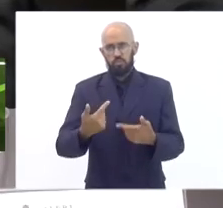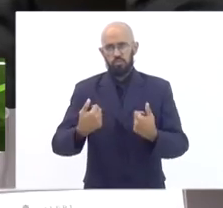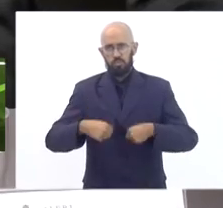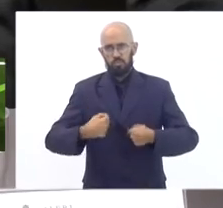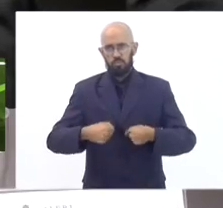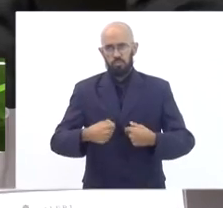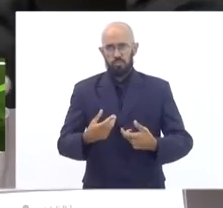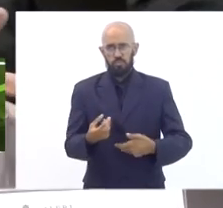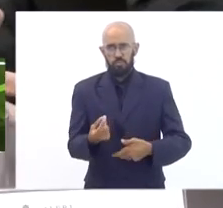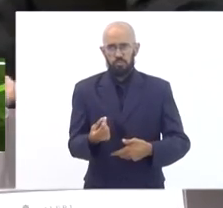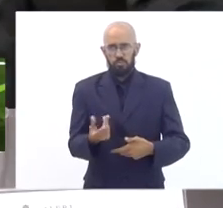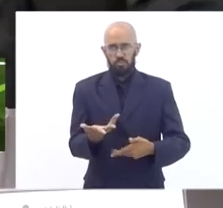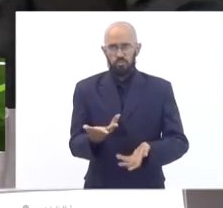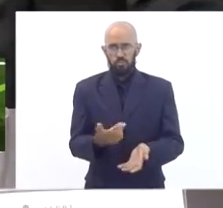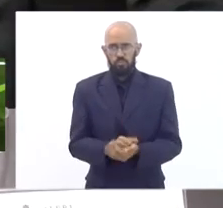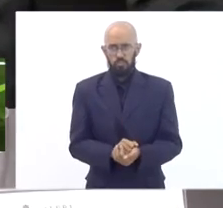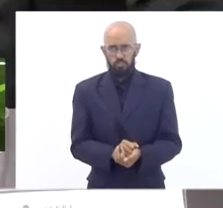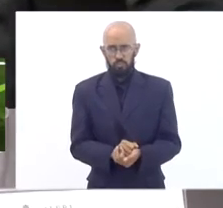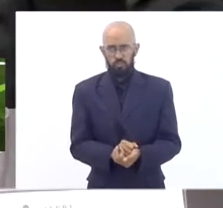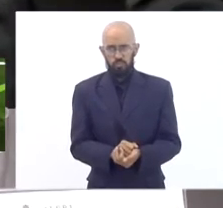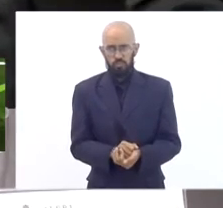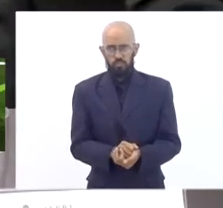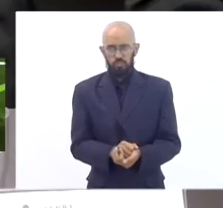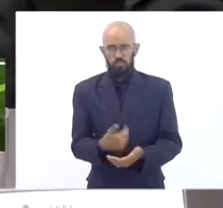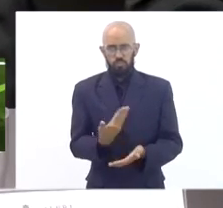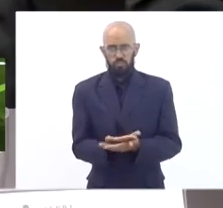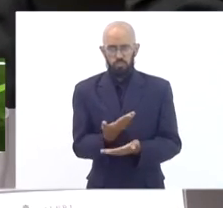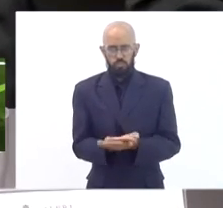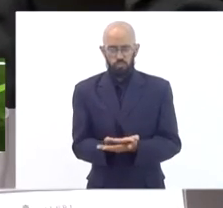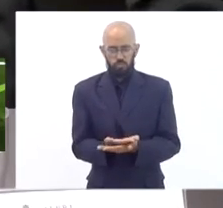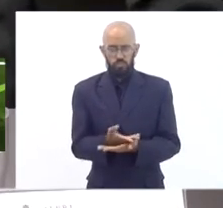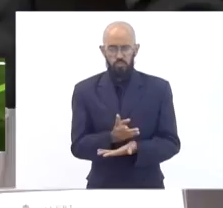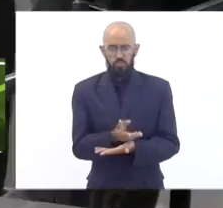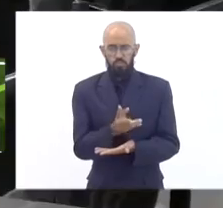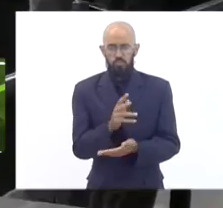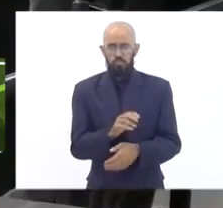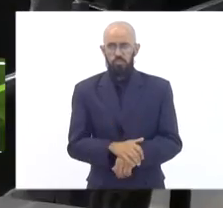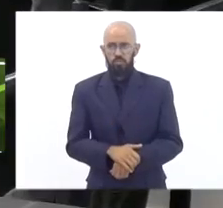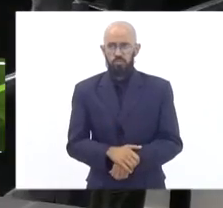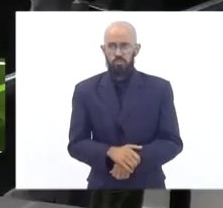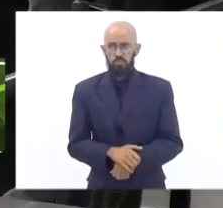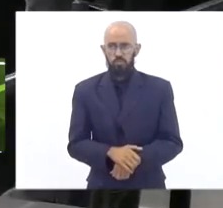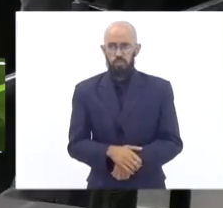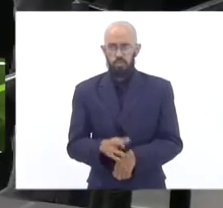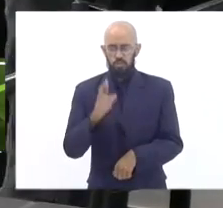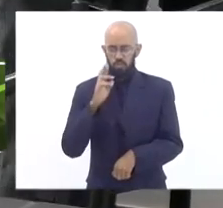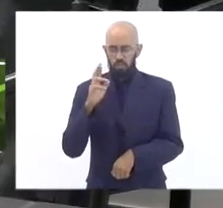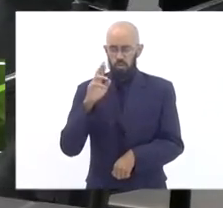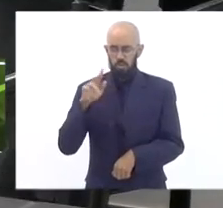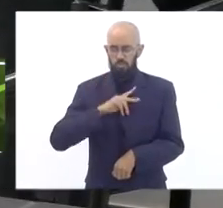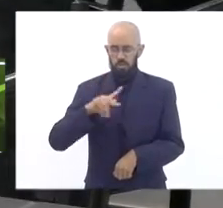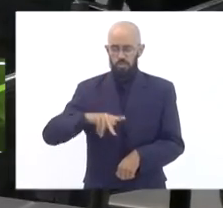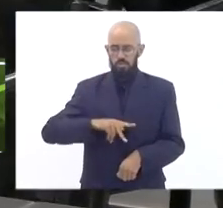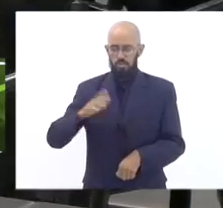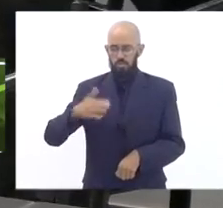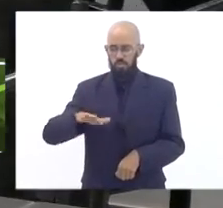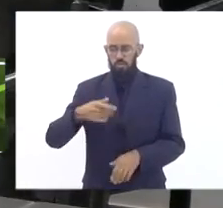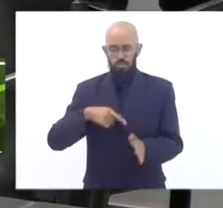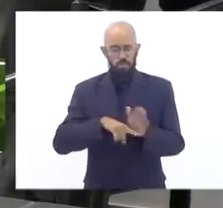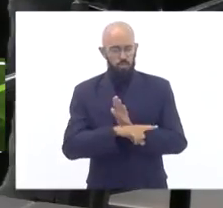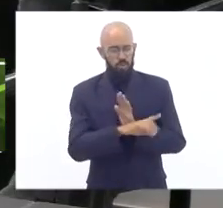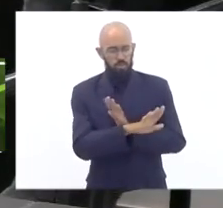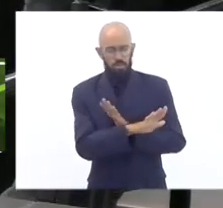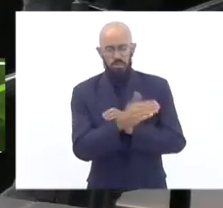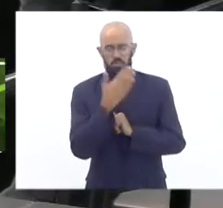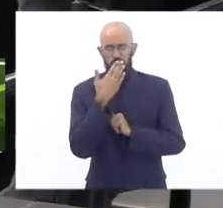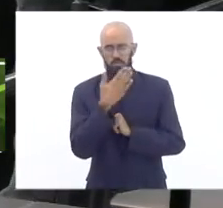estamos buscando e os estudos estão em andamento nesse sentido. Senhora Presidente, eu não quero fazer mais perguntas, eu quero fazer um pedido à Vossa Excelência. Sim, já